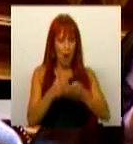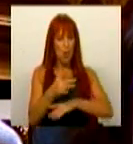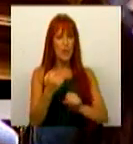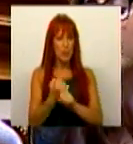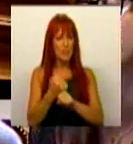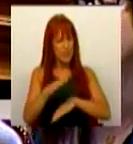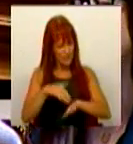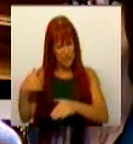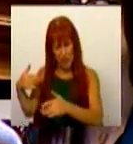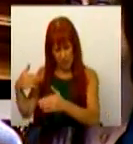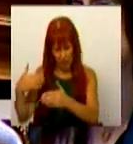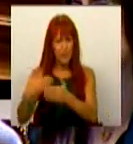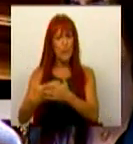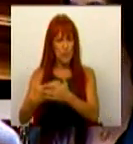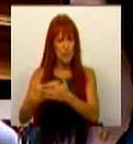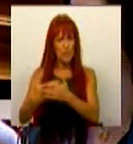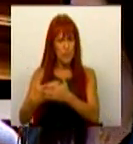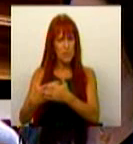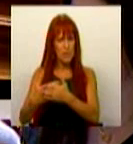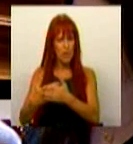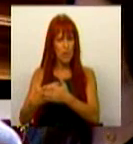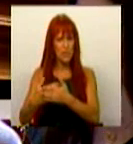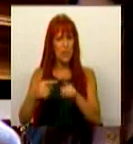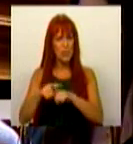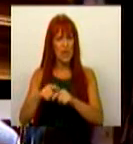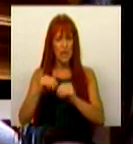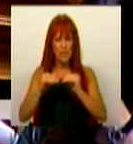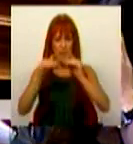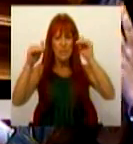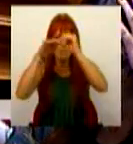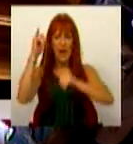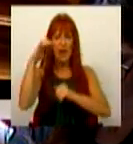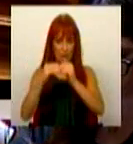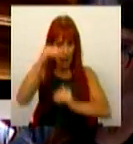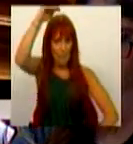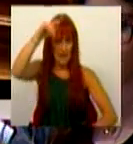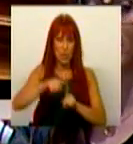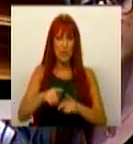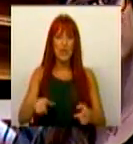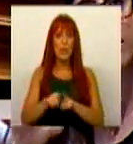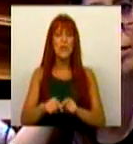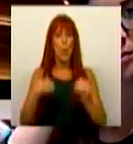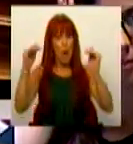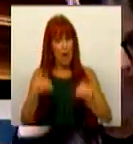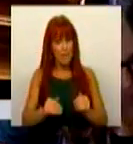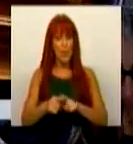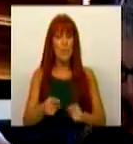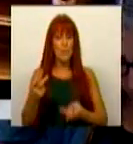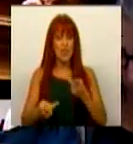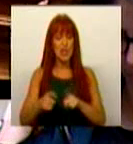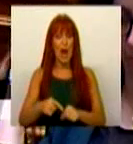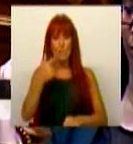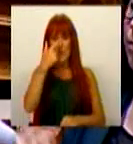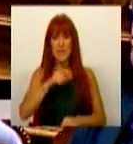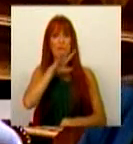trabalho que fizemos de aumento dos escalões de IRS, permitindo novo alívio fiscal para as famílias portuguesas. O programa do